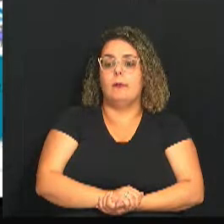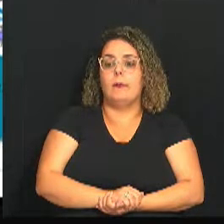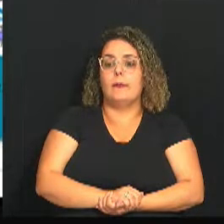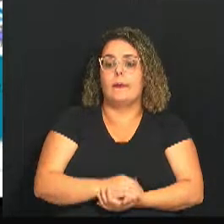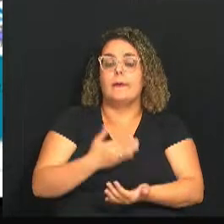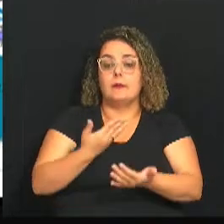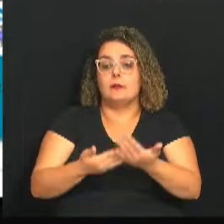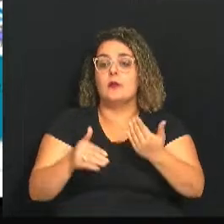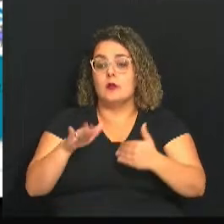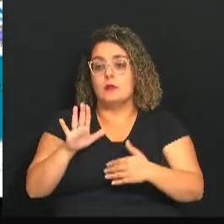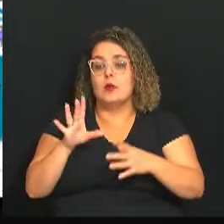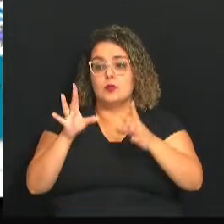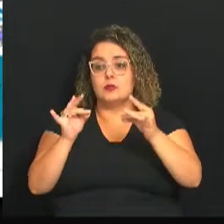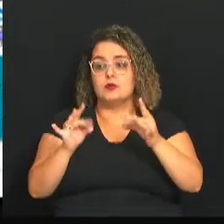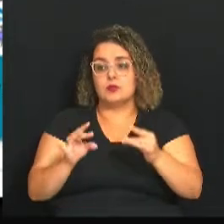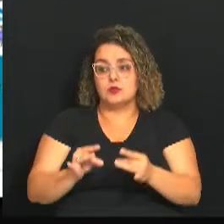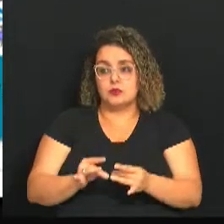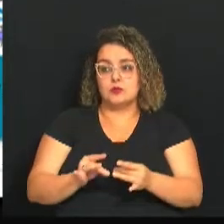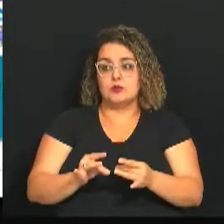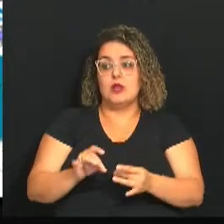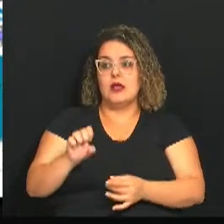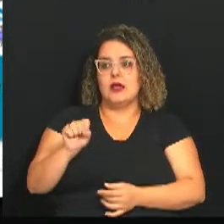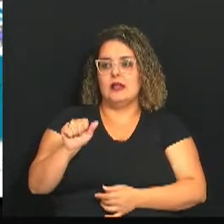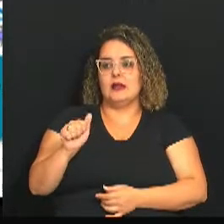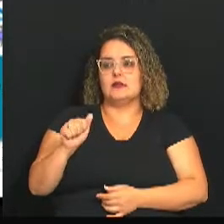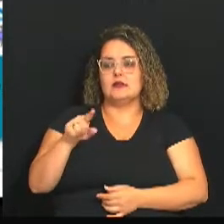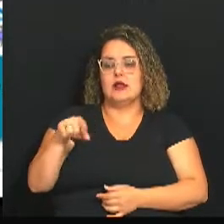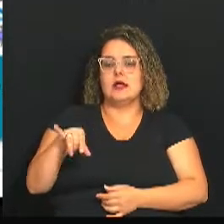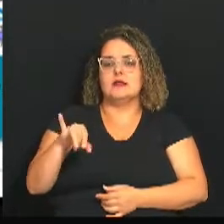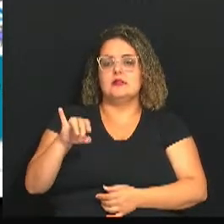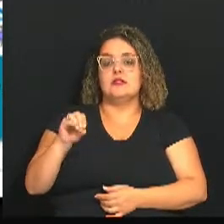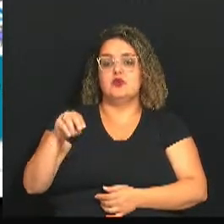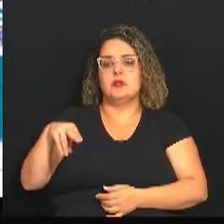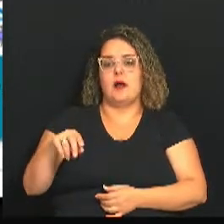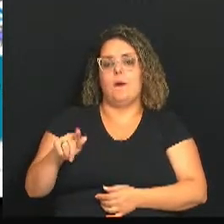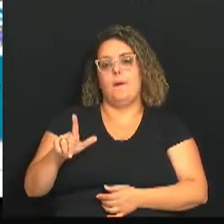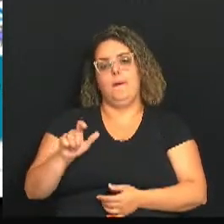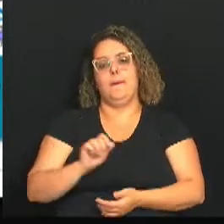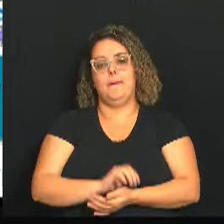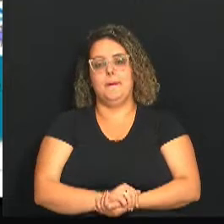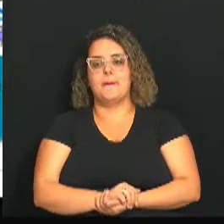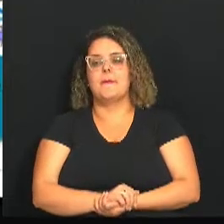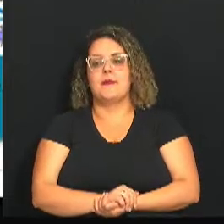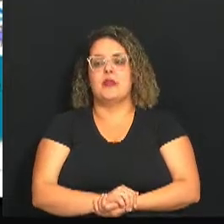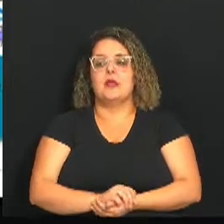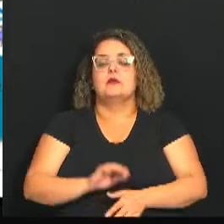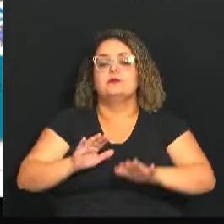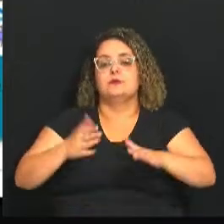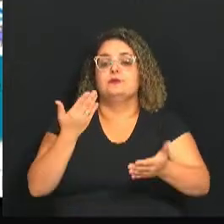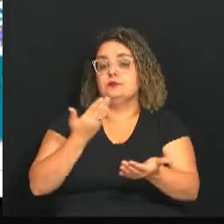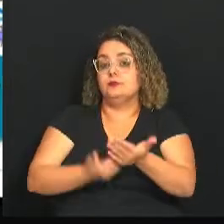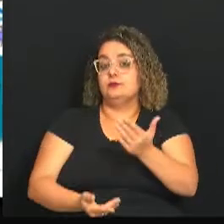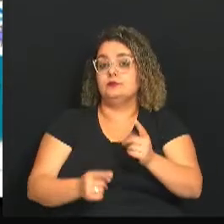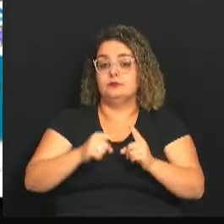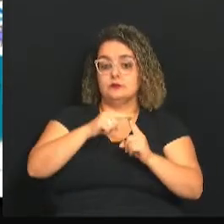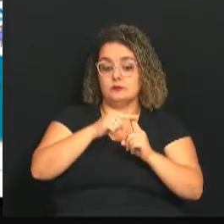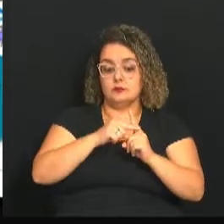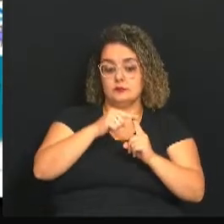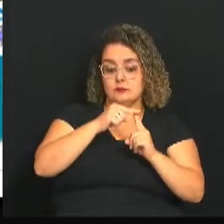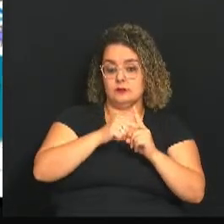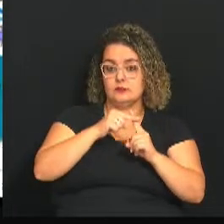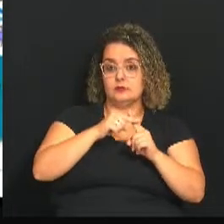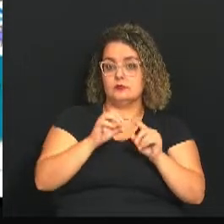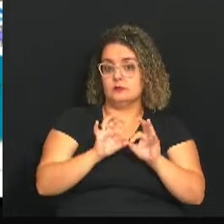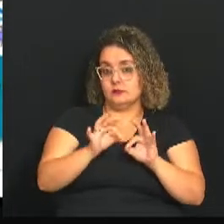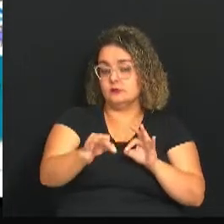desse detalhamento, né, mas a gente tem algumas informações em termos de temperatura e precipitação para um prazo mais longo. Eles